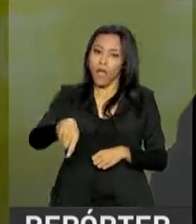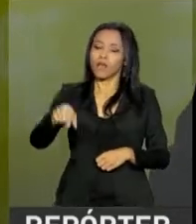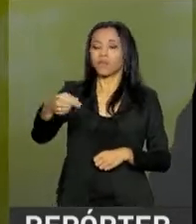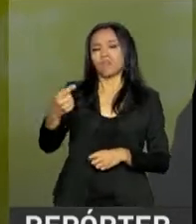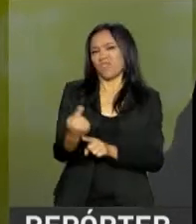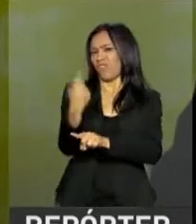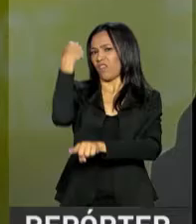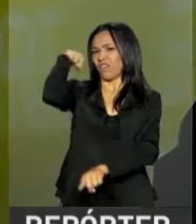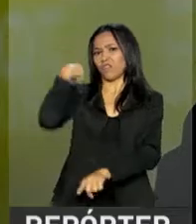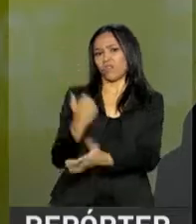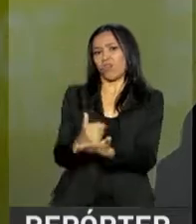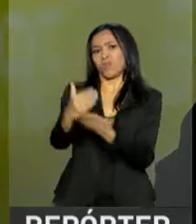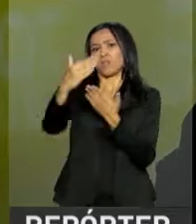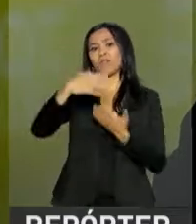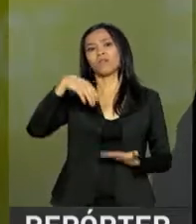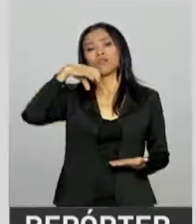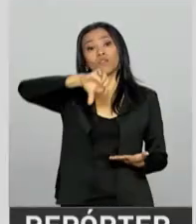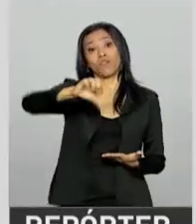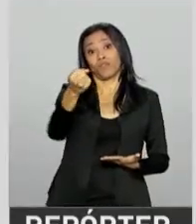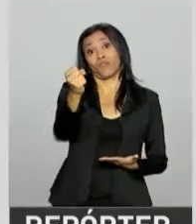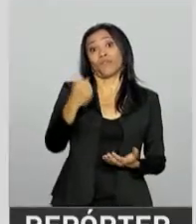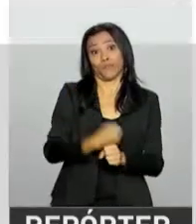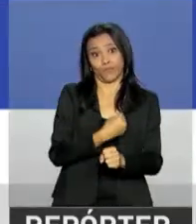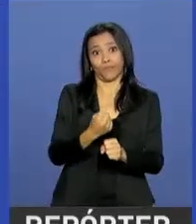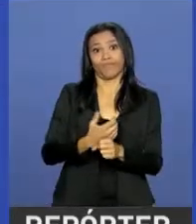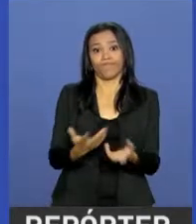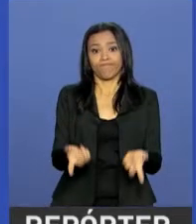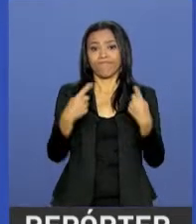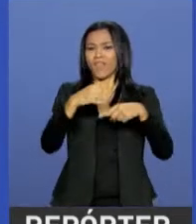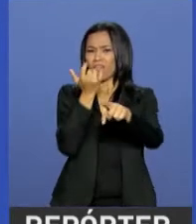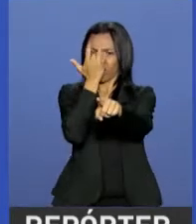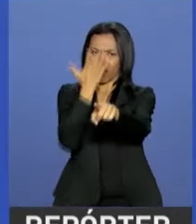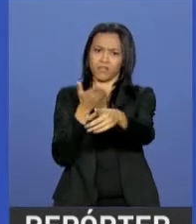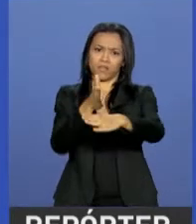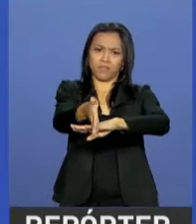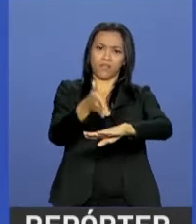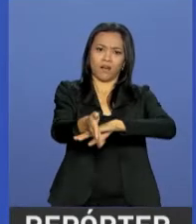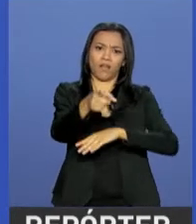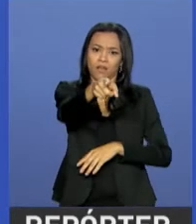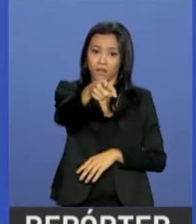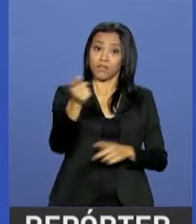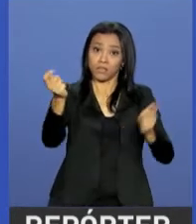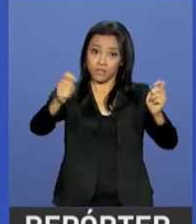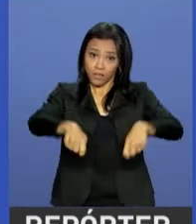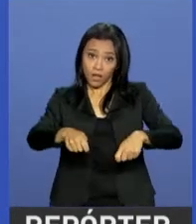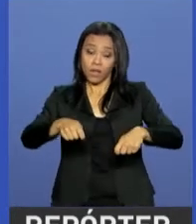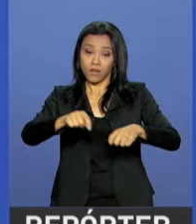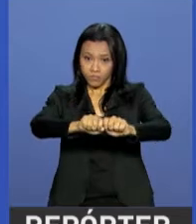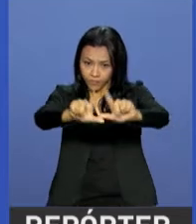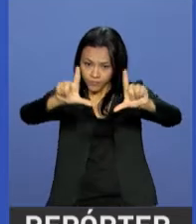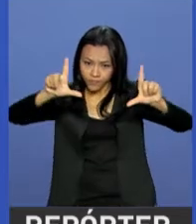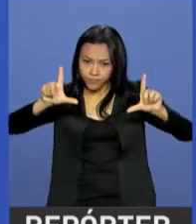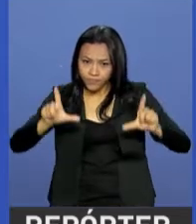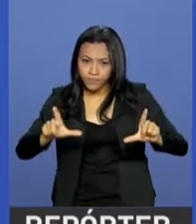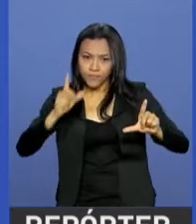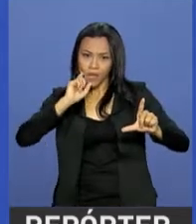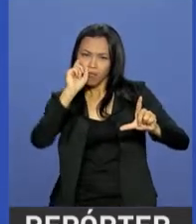desde 1998. O site é fácil de navegar e você pode acessá-lo pela página